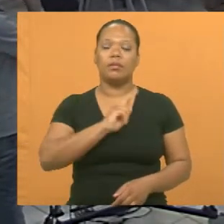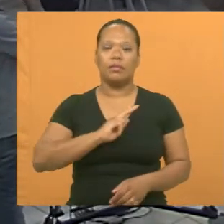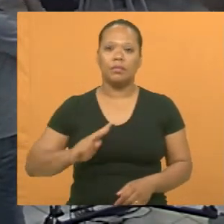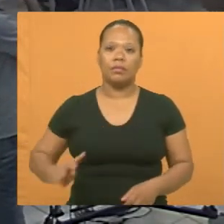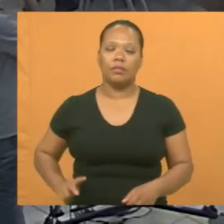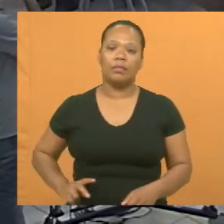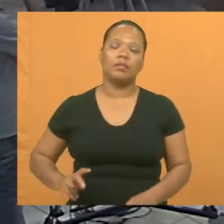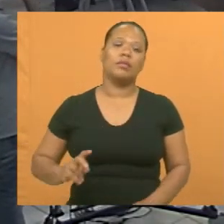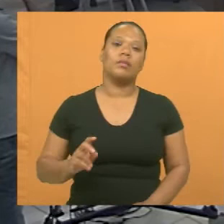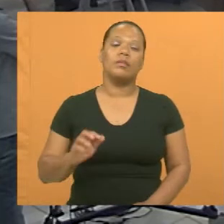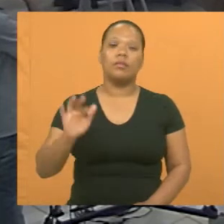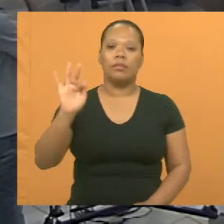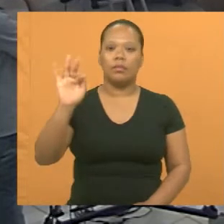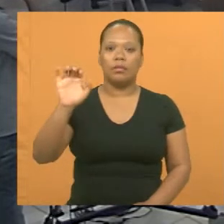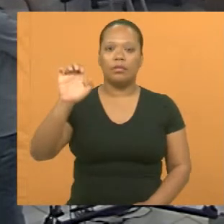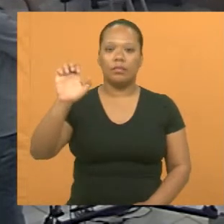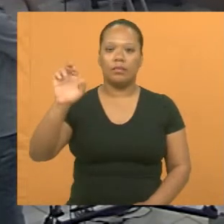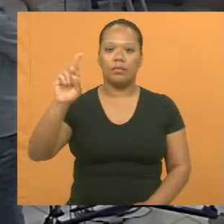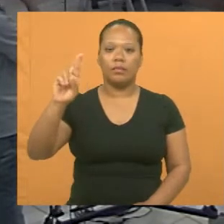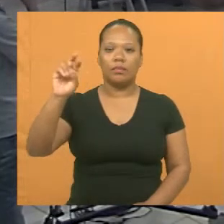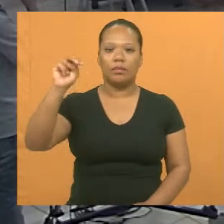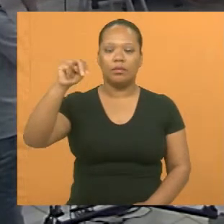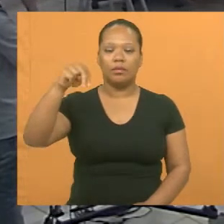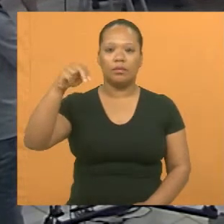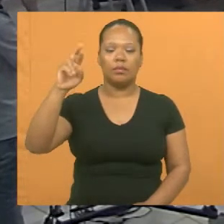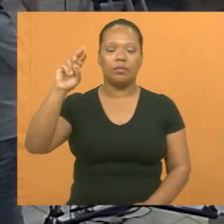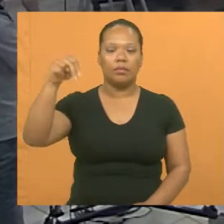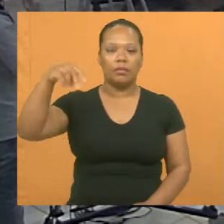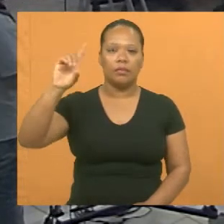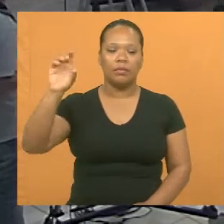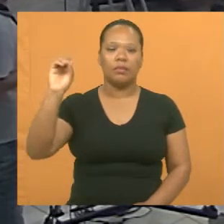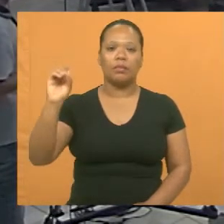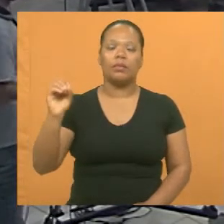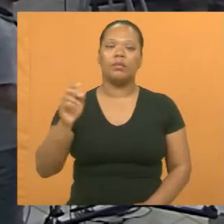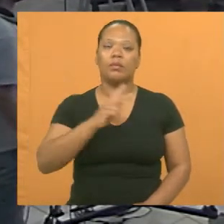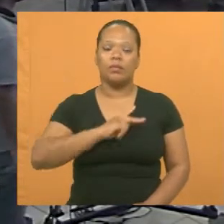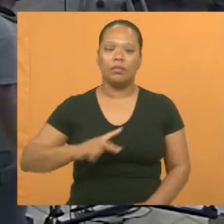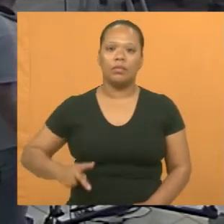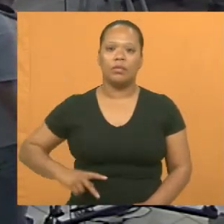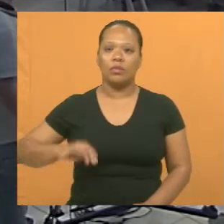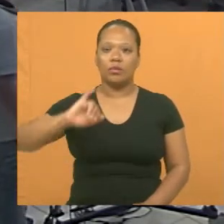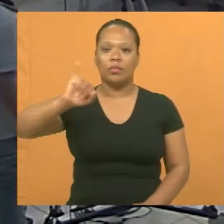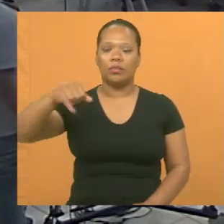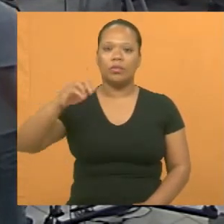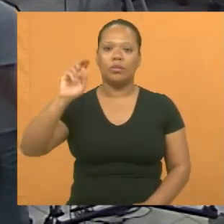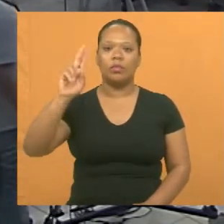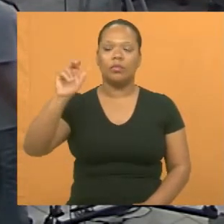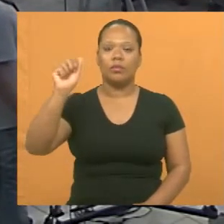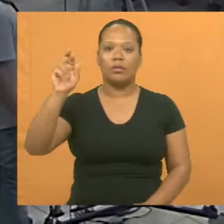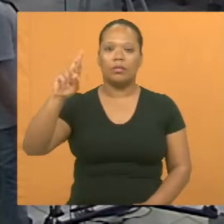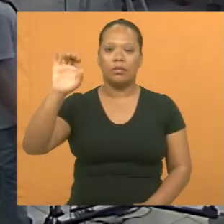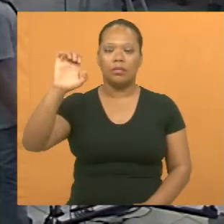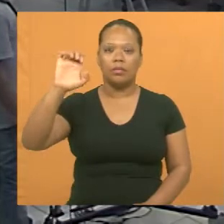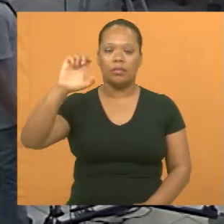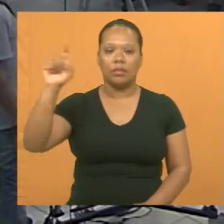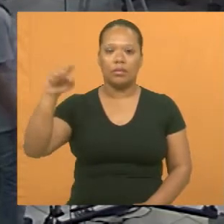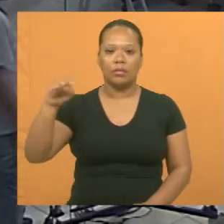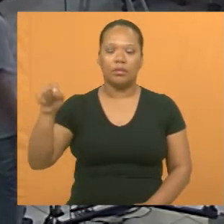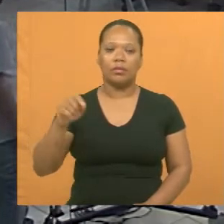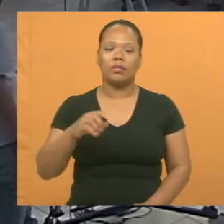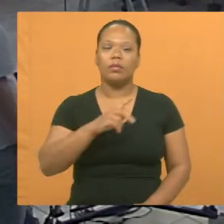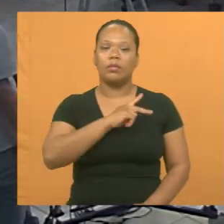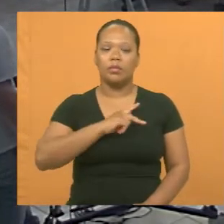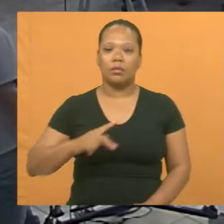Original, o vereador Aderbal, o vereador Dr. Rodrigo, o vereador Juarez, o vereador Luiz Flávio, o vereador